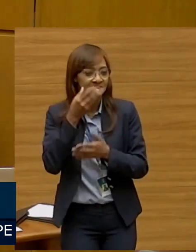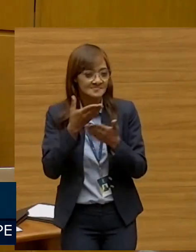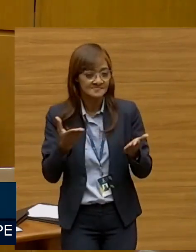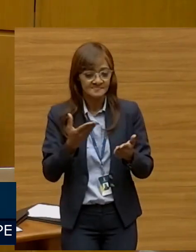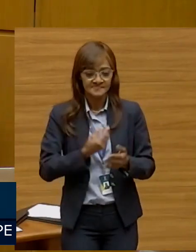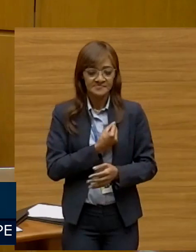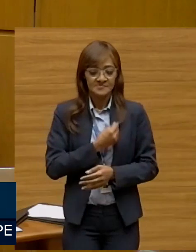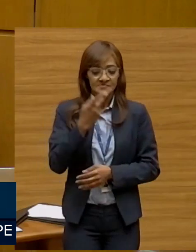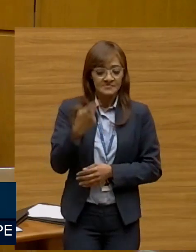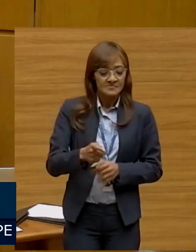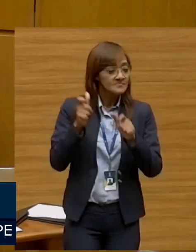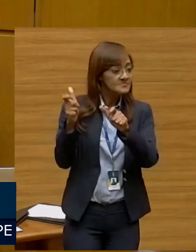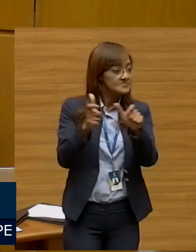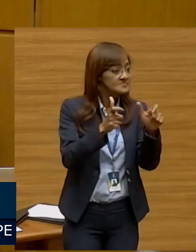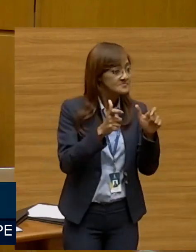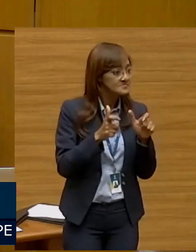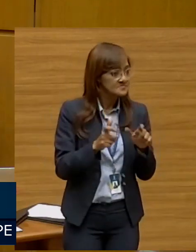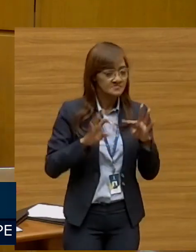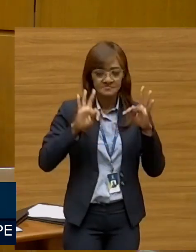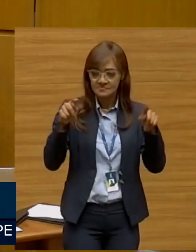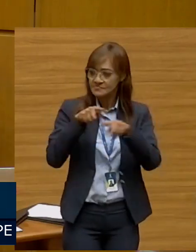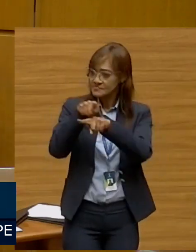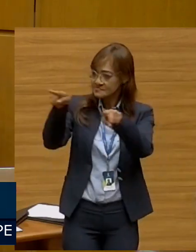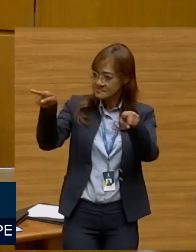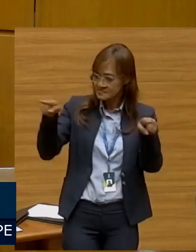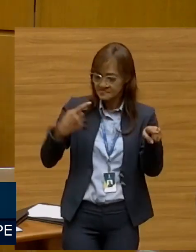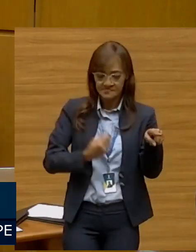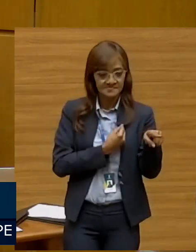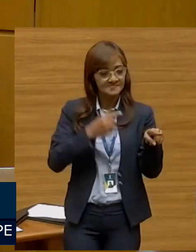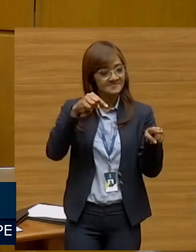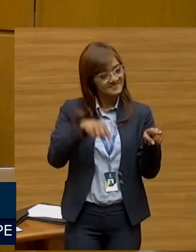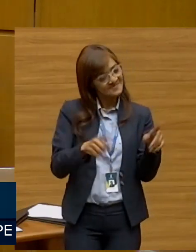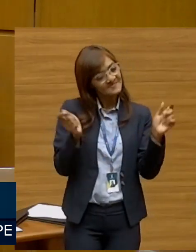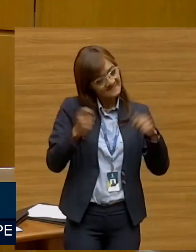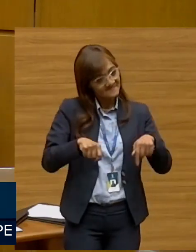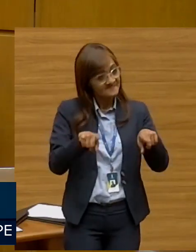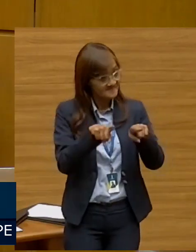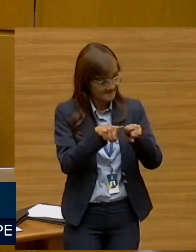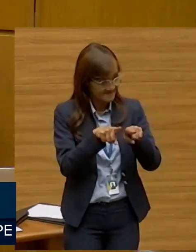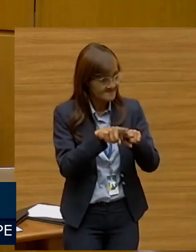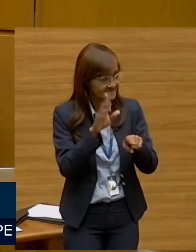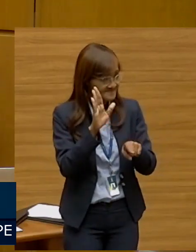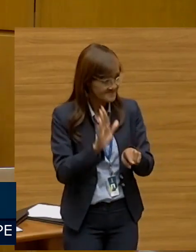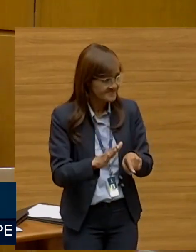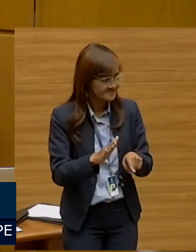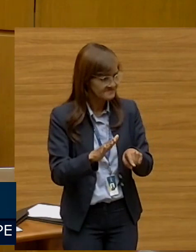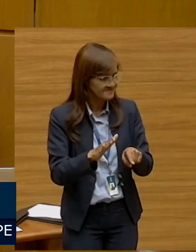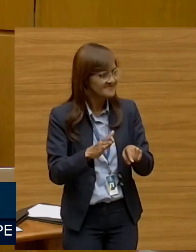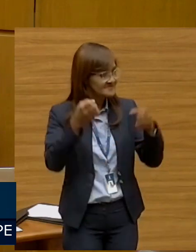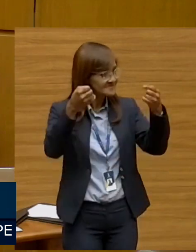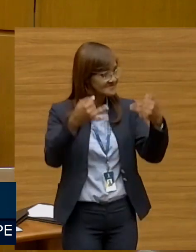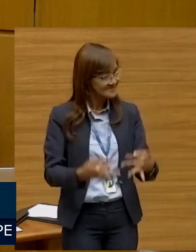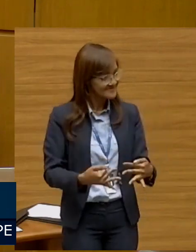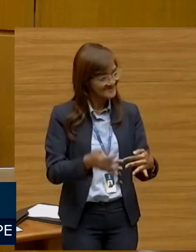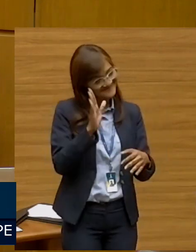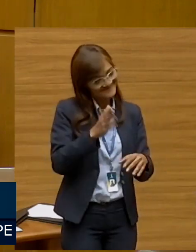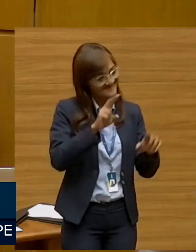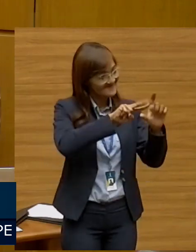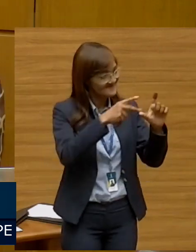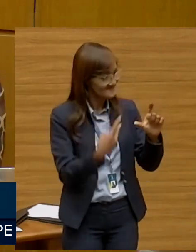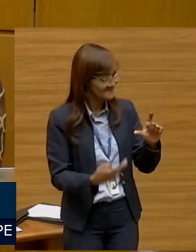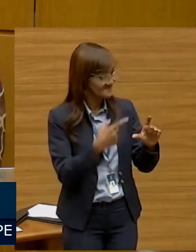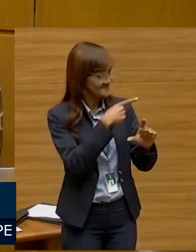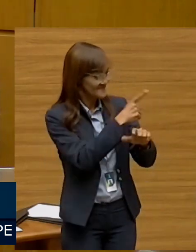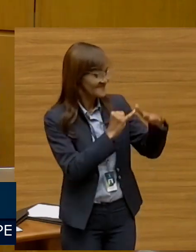nesses espaços, e acredito que todos que estão aqui, né, podem também trazer e relatar. O IPAESE, ele é